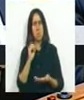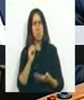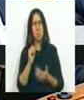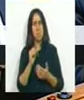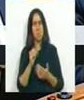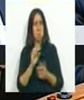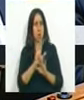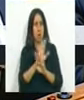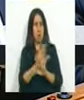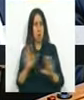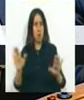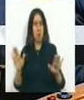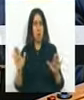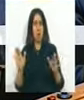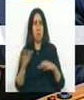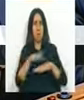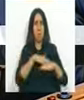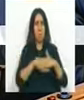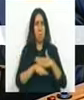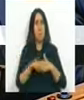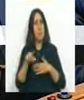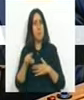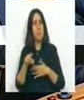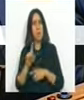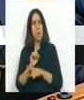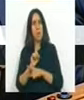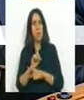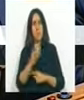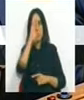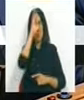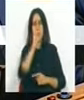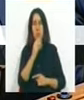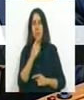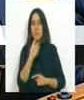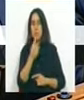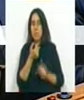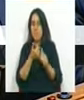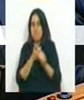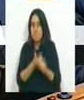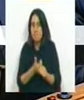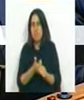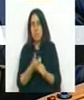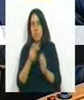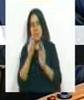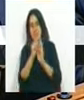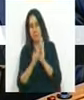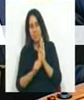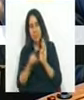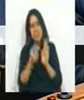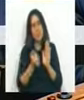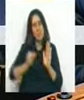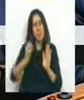impassivamente, a agir depois de terem violado os padrões que o próprio Governo diz que devem ser os válidos para a administração pública.